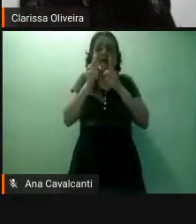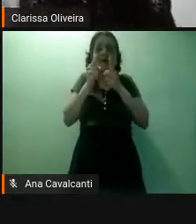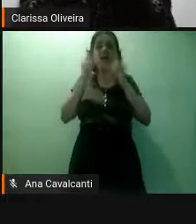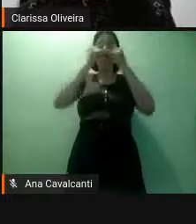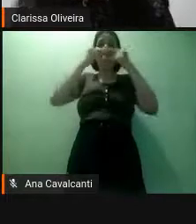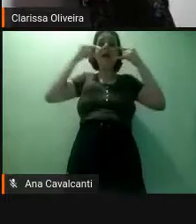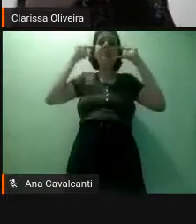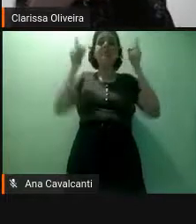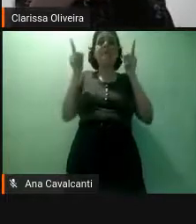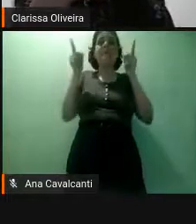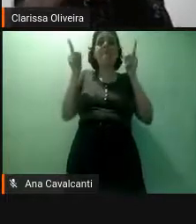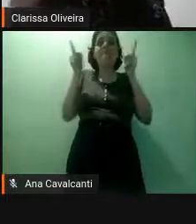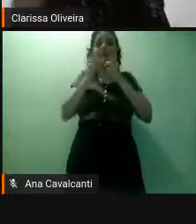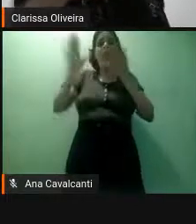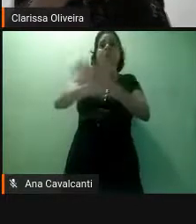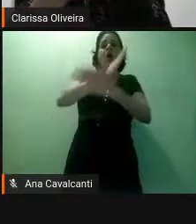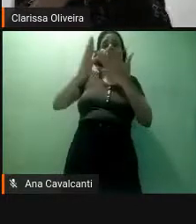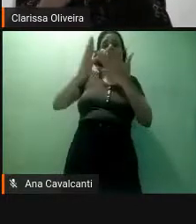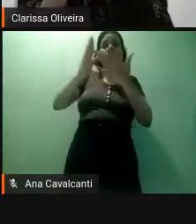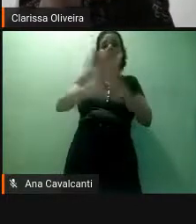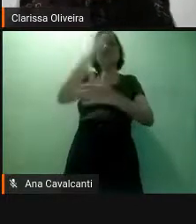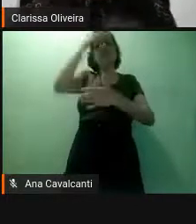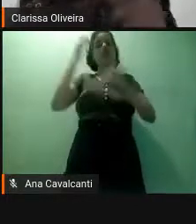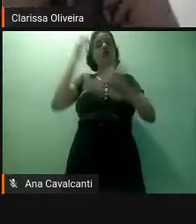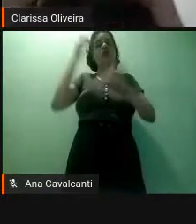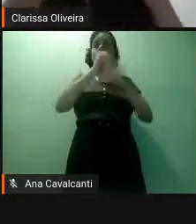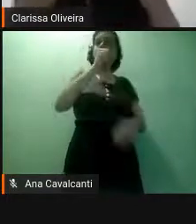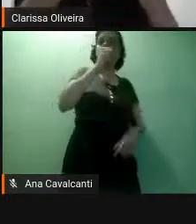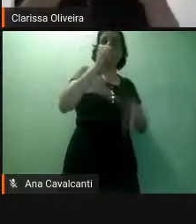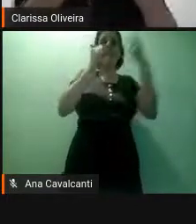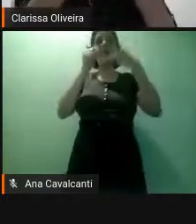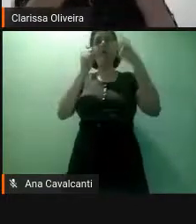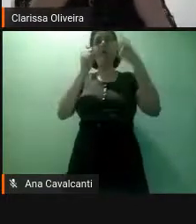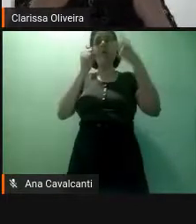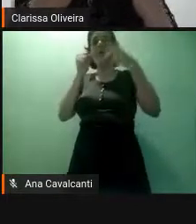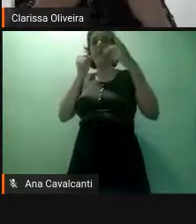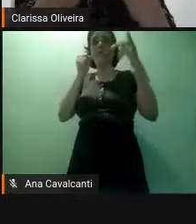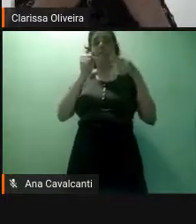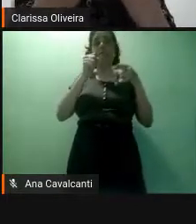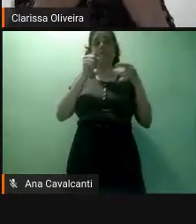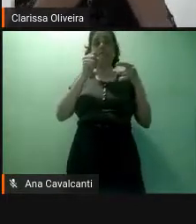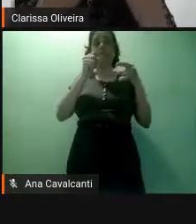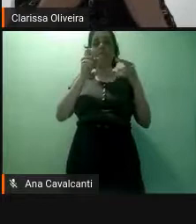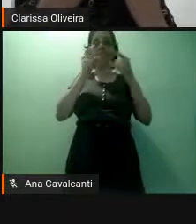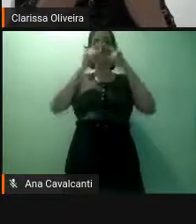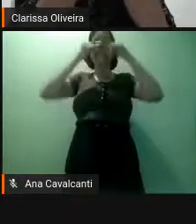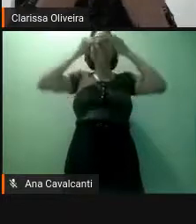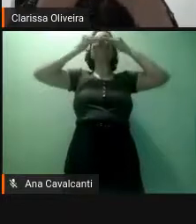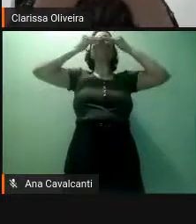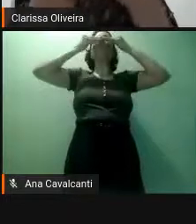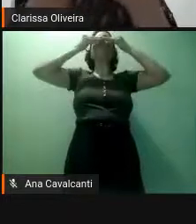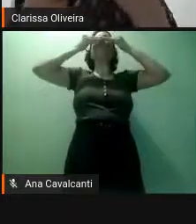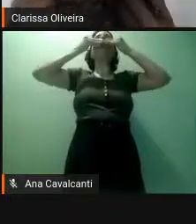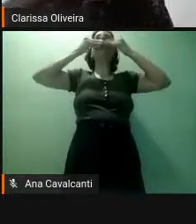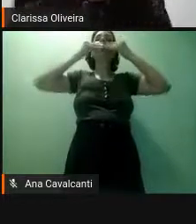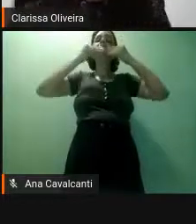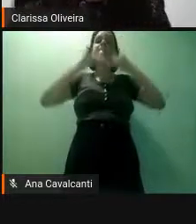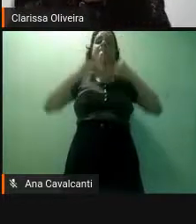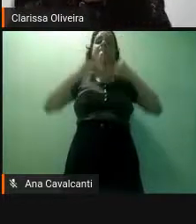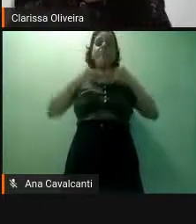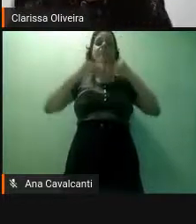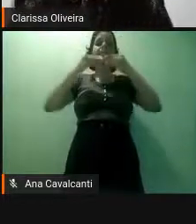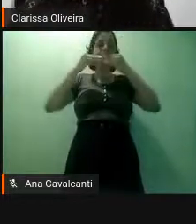alguns jornalistas, por exemplo, eles estavam falando de máscara, de repente a máscara foi descendo e deixou